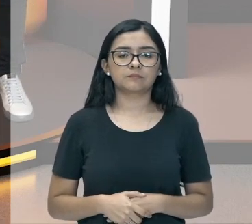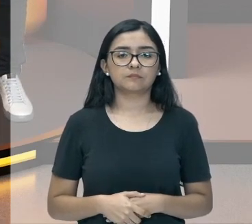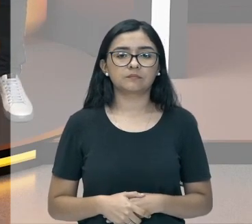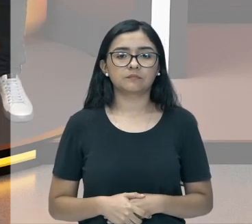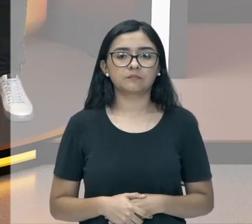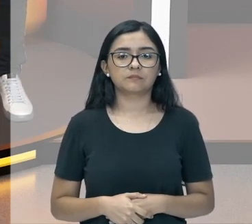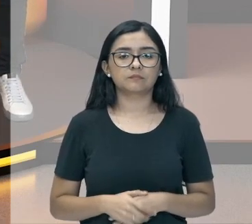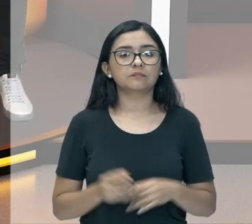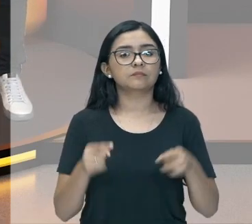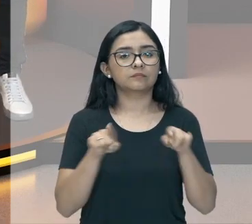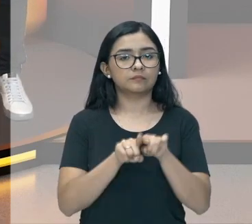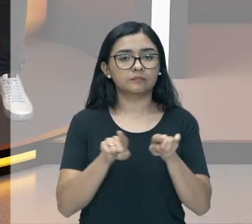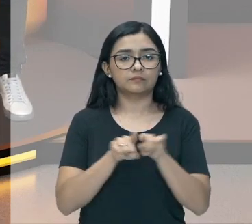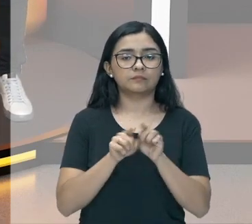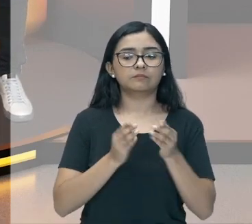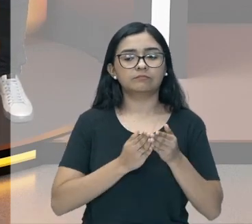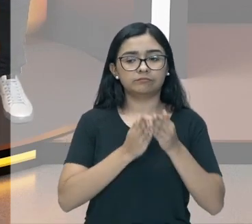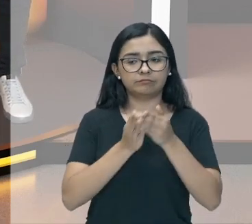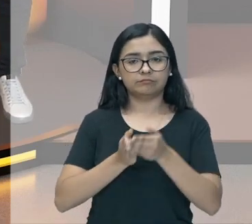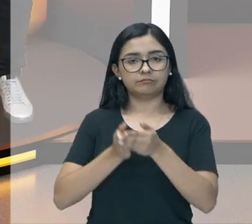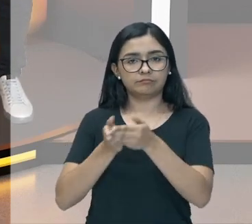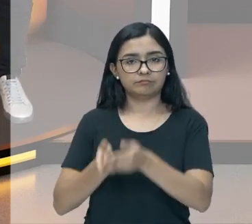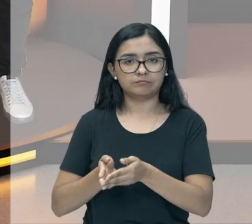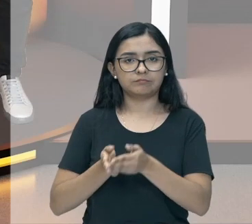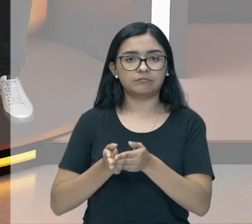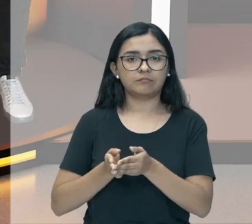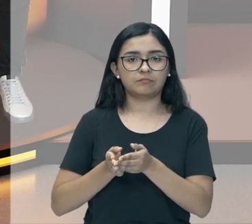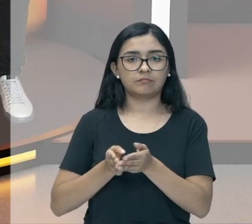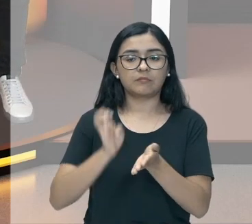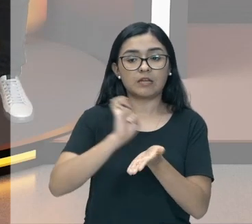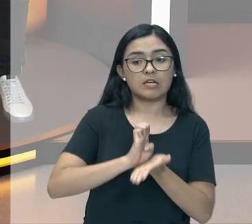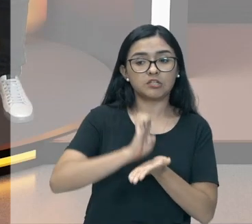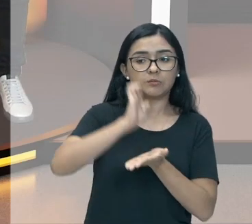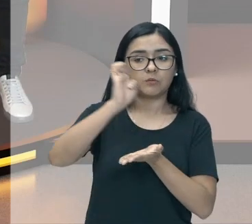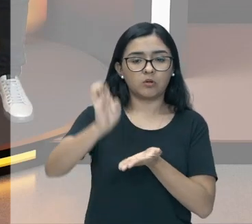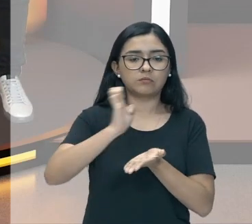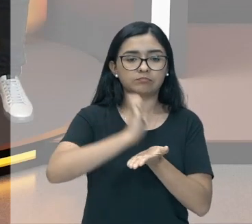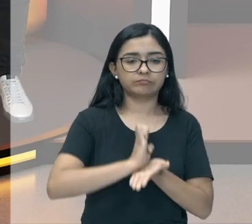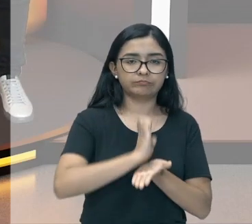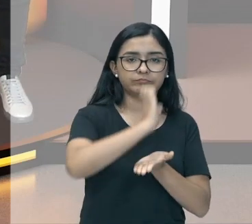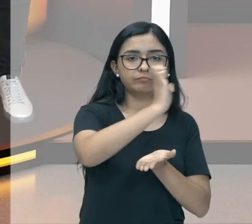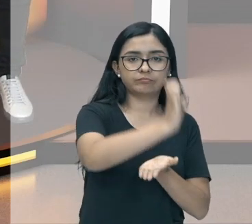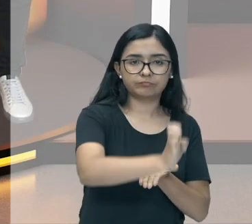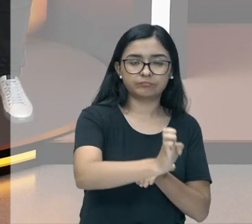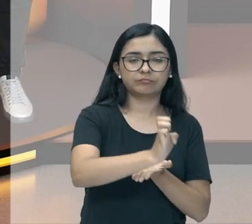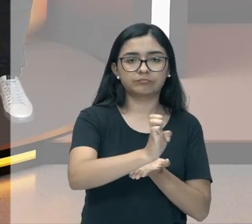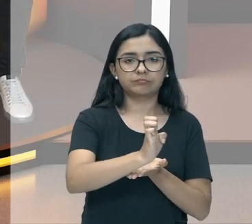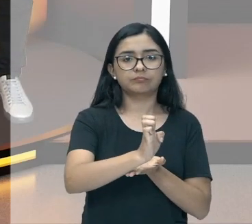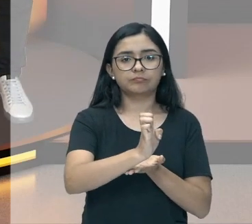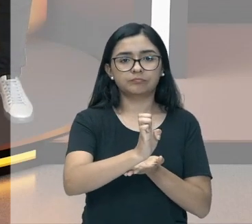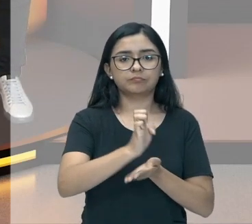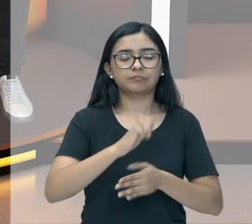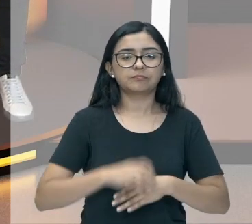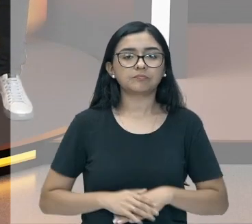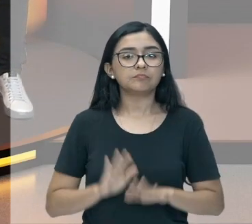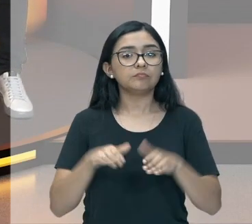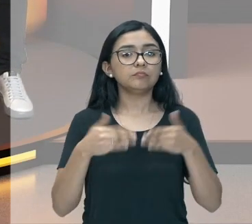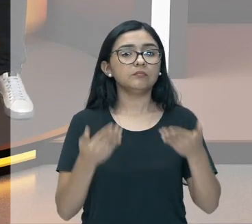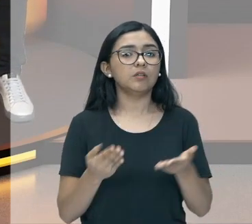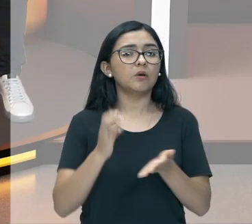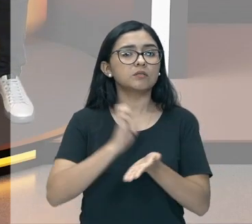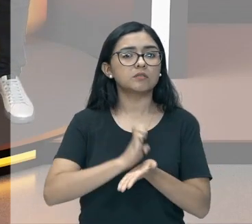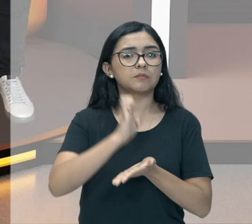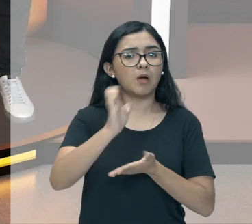era levado para a Escócia, era exportado para a Inglaterra e para a Escócia. E essa exportação era uma